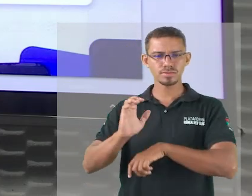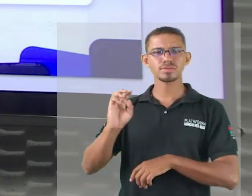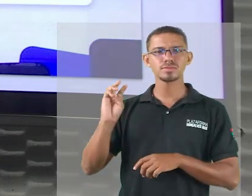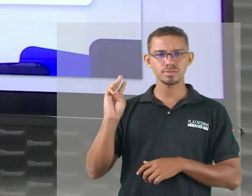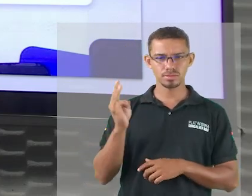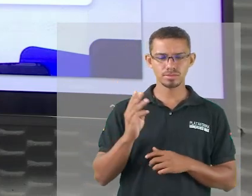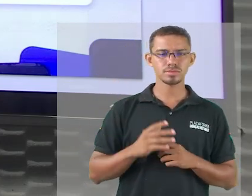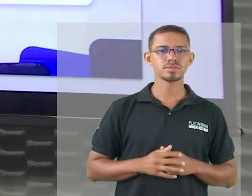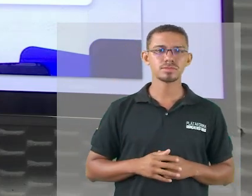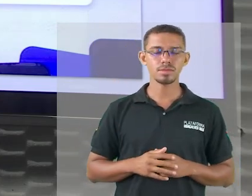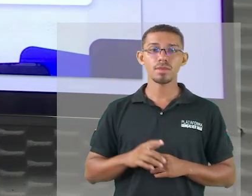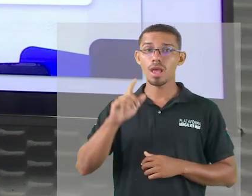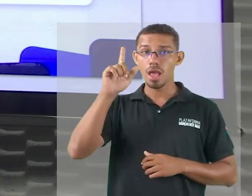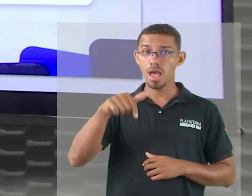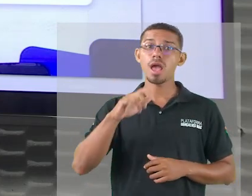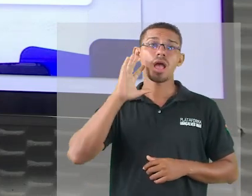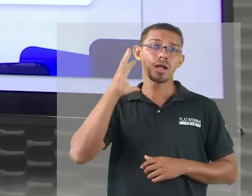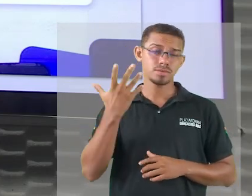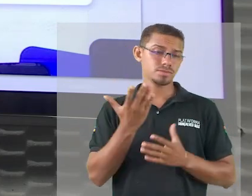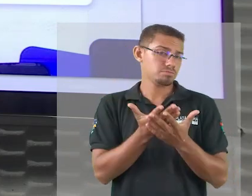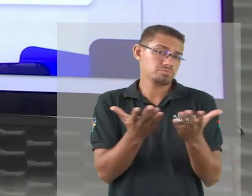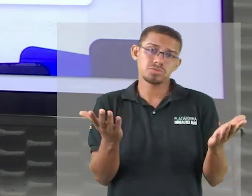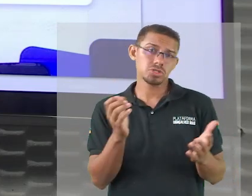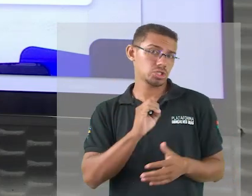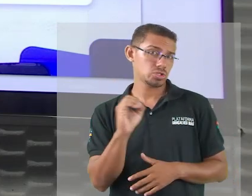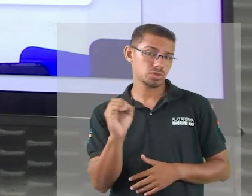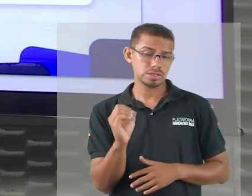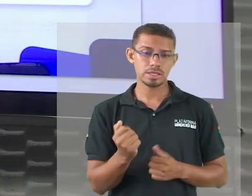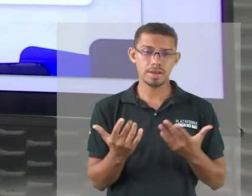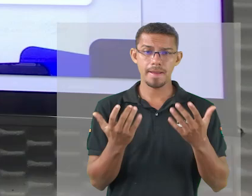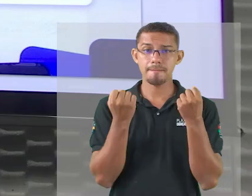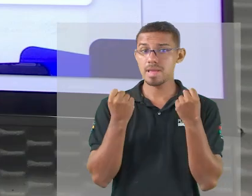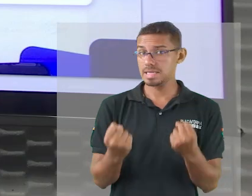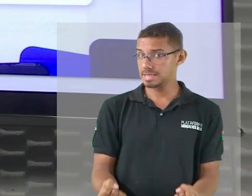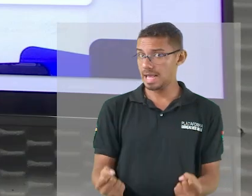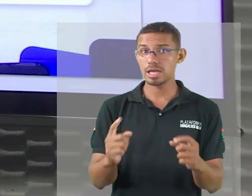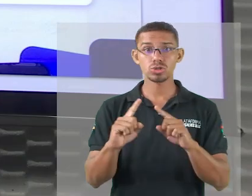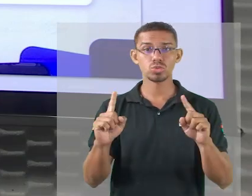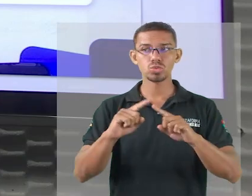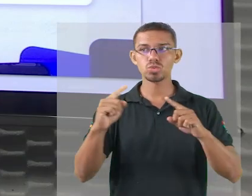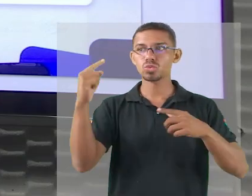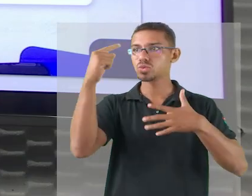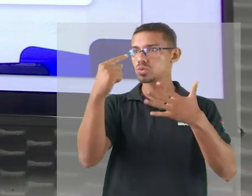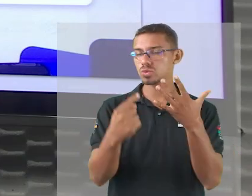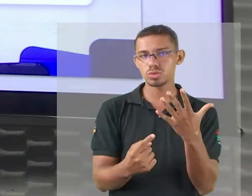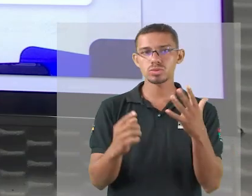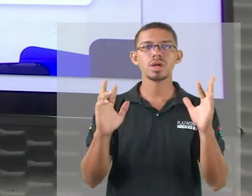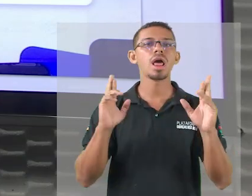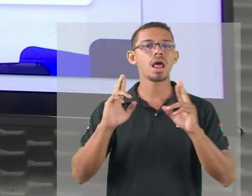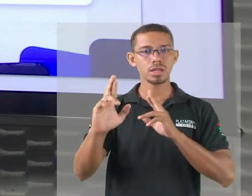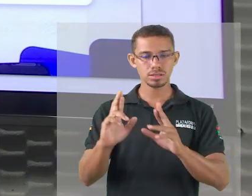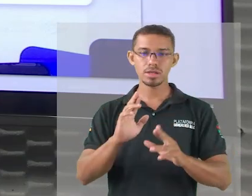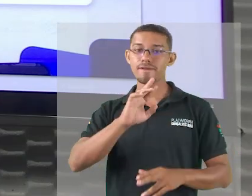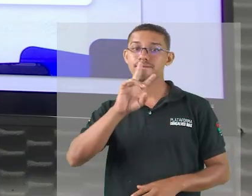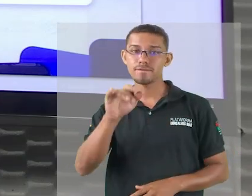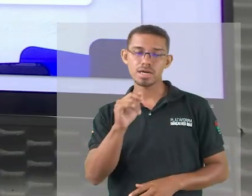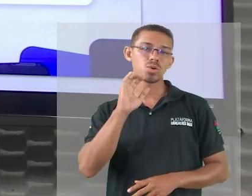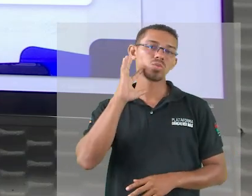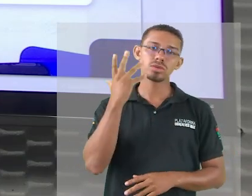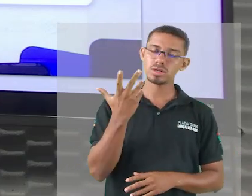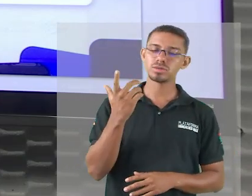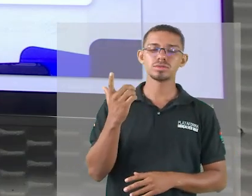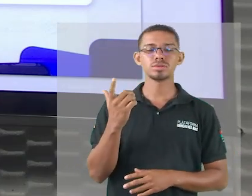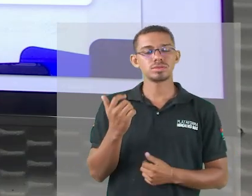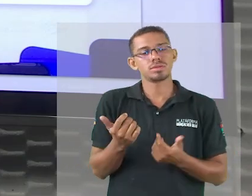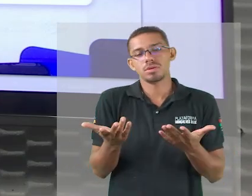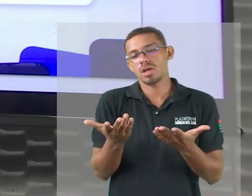E isso é algo que não vai estar sendo pesado ou medido em relação se vai ou não ser abordado